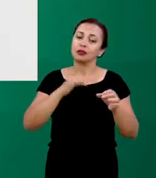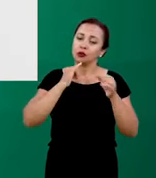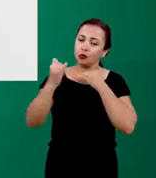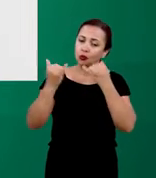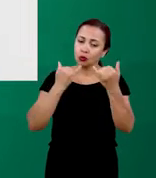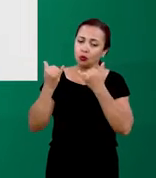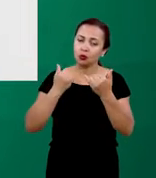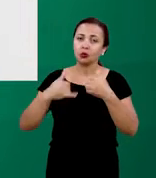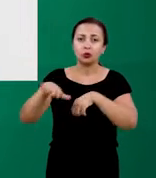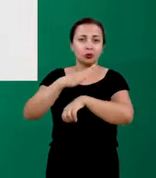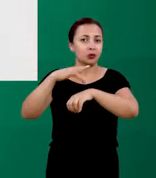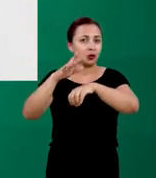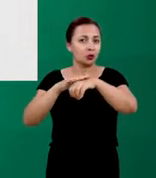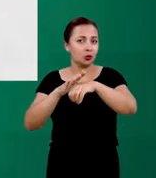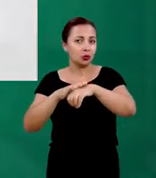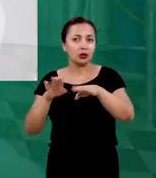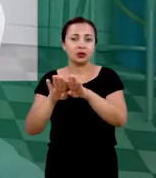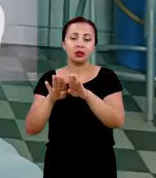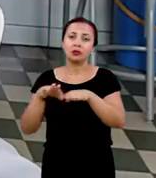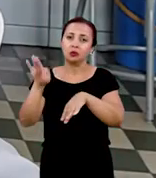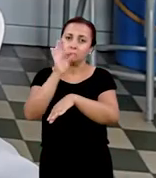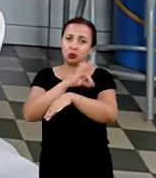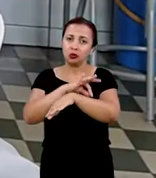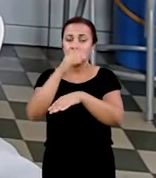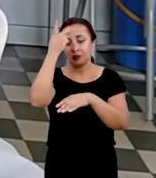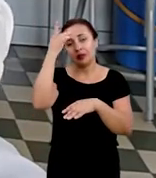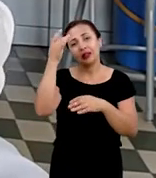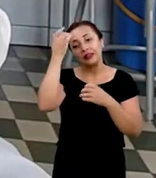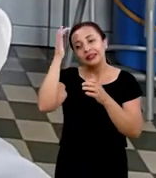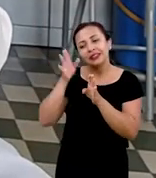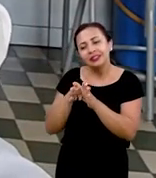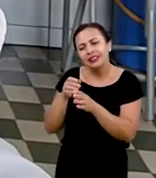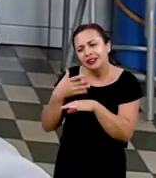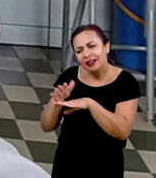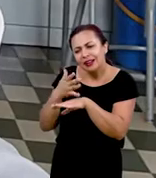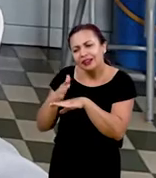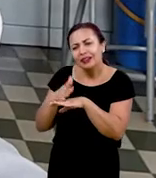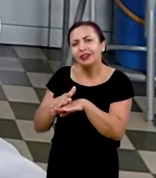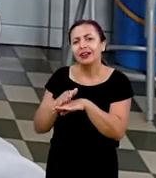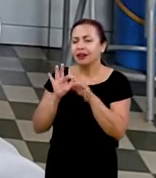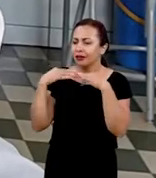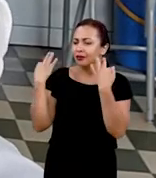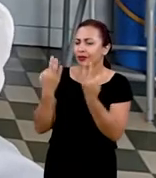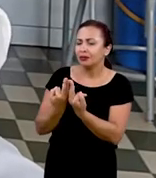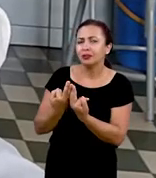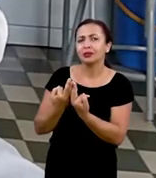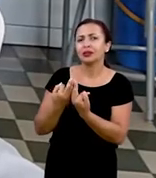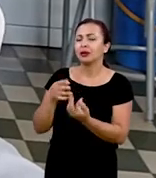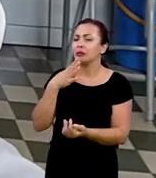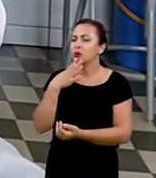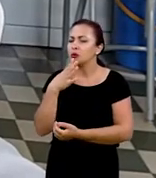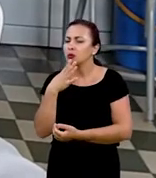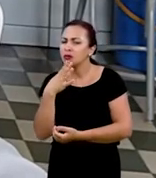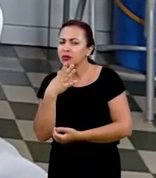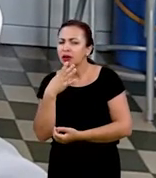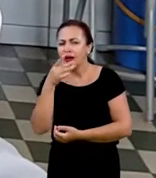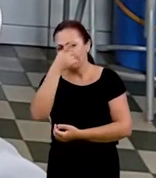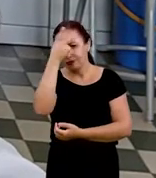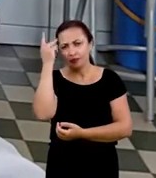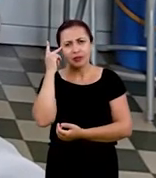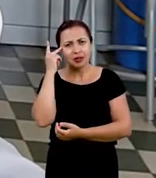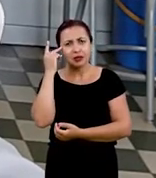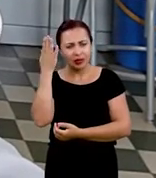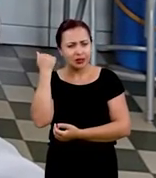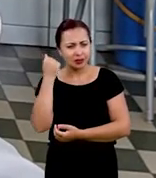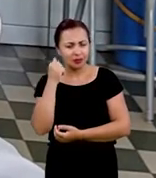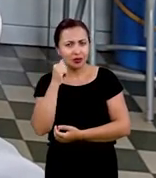doença, sobre o vetor, e a ideia é justamente capacitar a família, trazer esse conhecimento para a família, porque dessa forma não